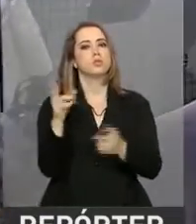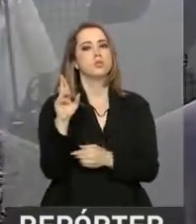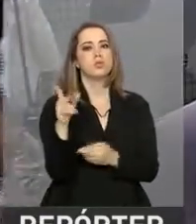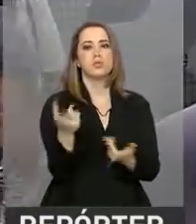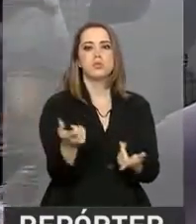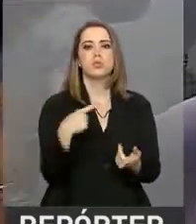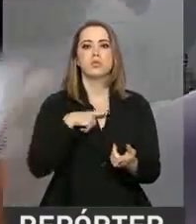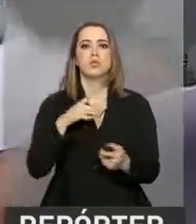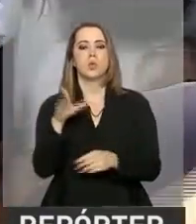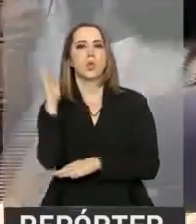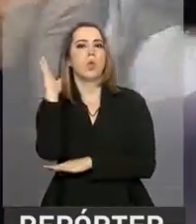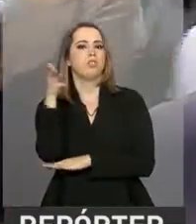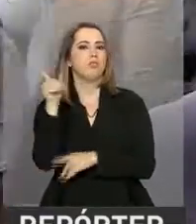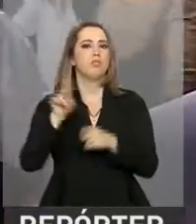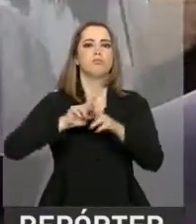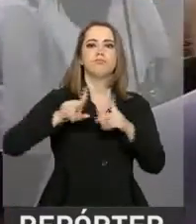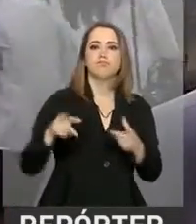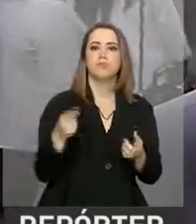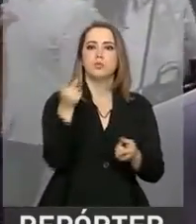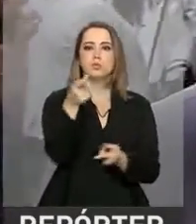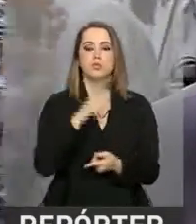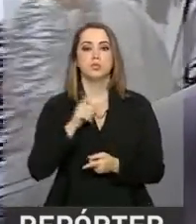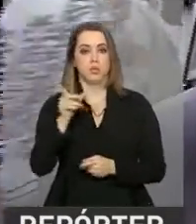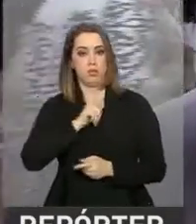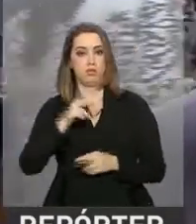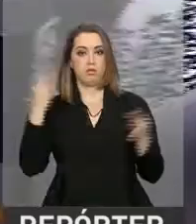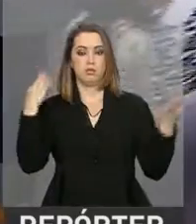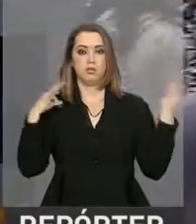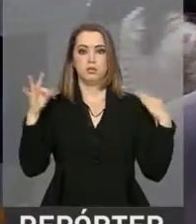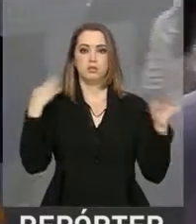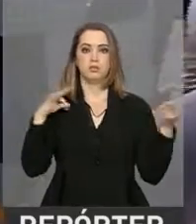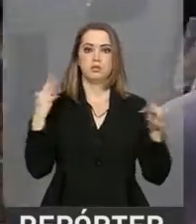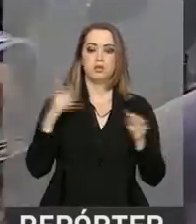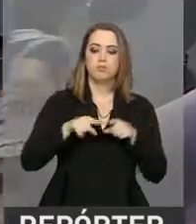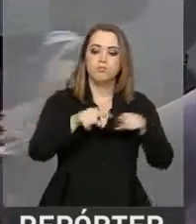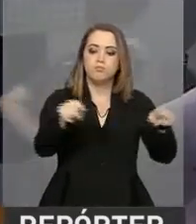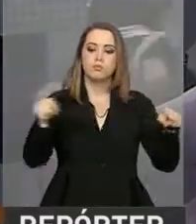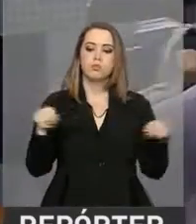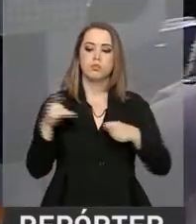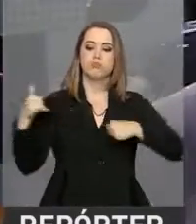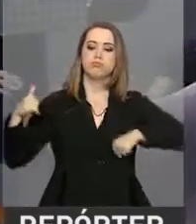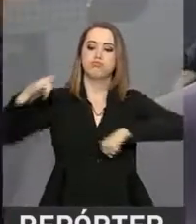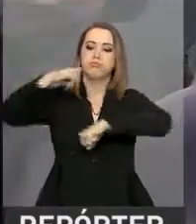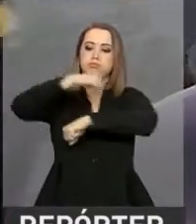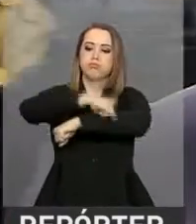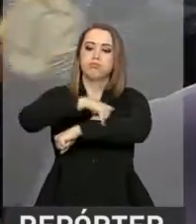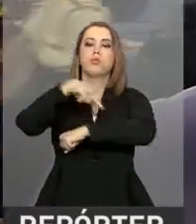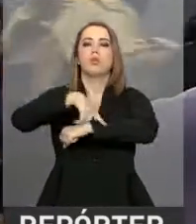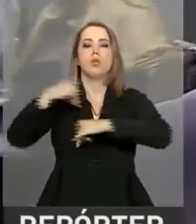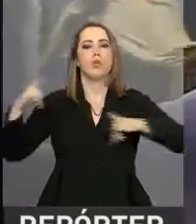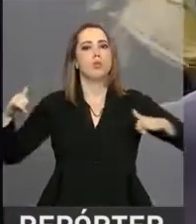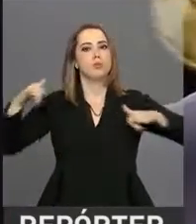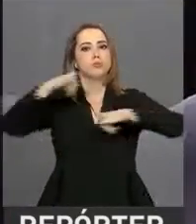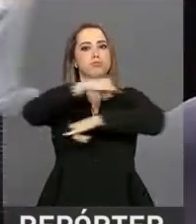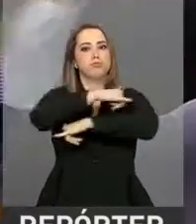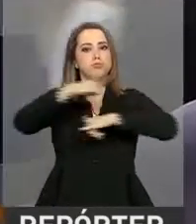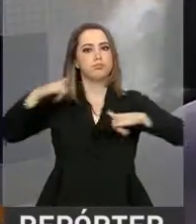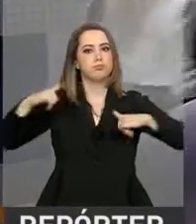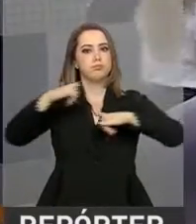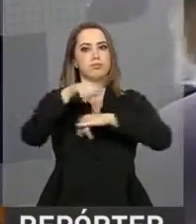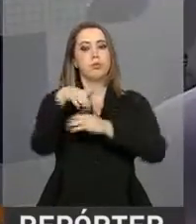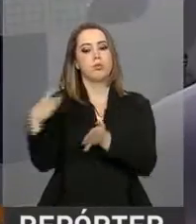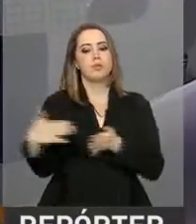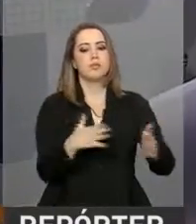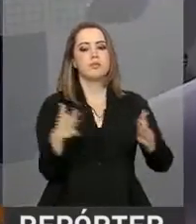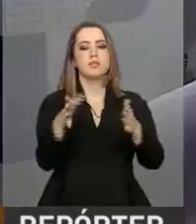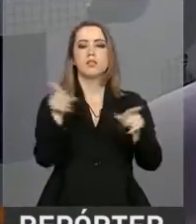em resorts, em todo esse complexo de turismo, de infraestrutura, dos aeroportos, das estradas, tudo isso é